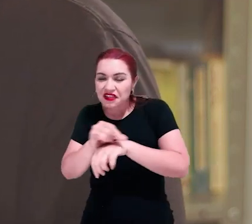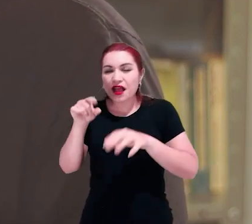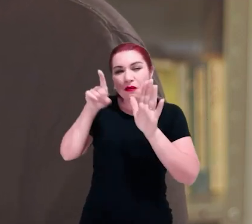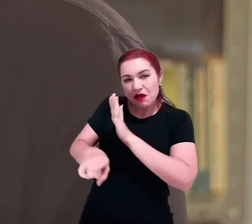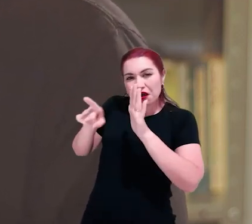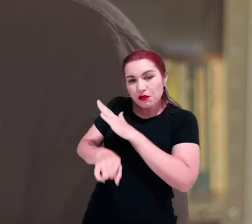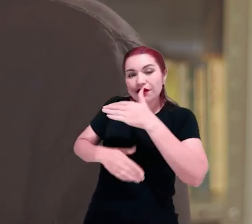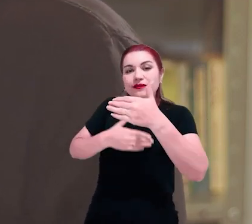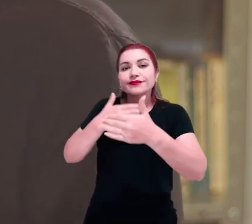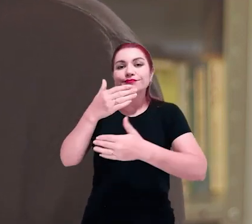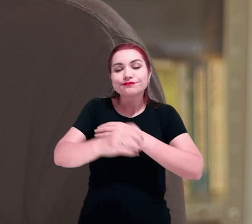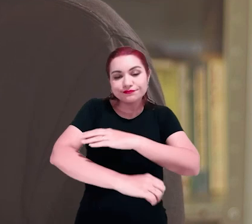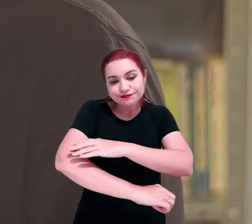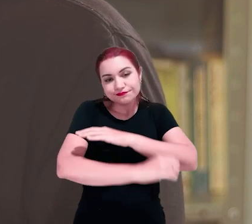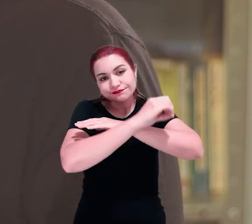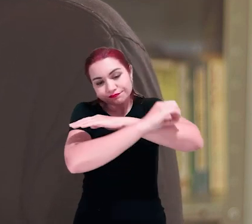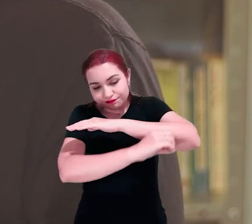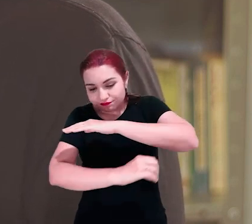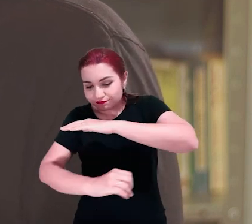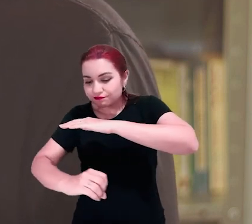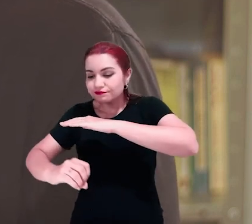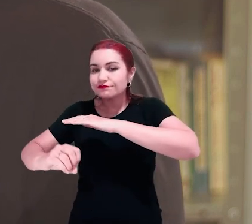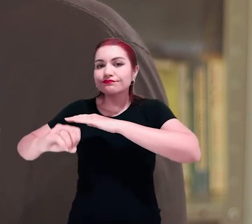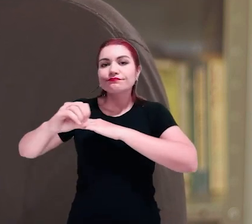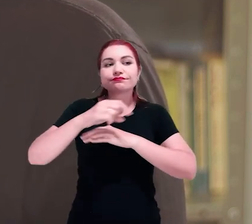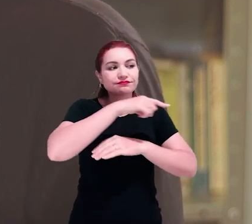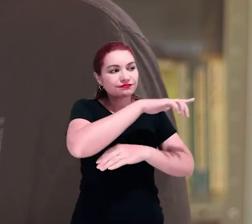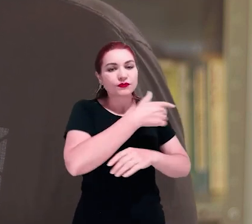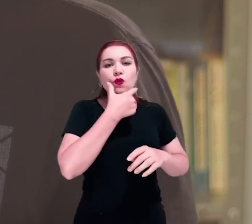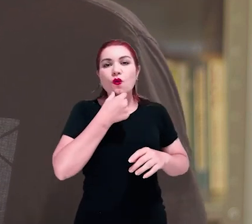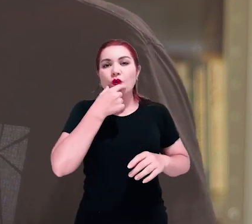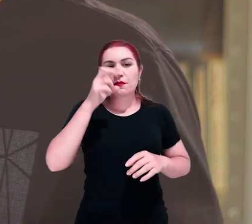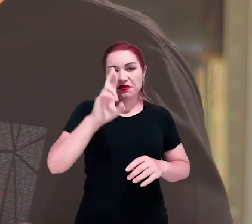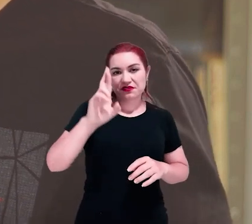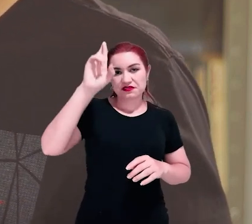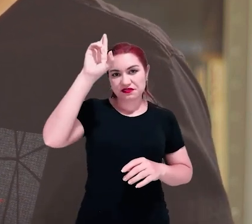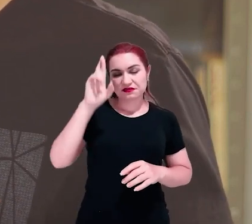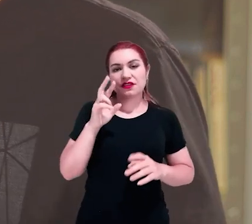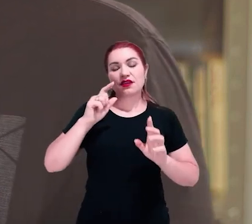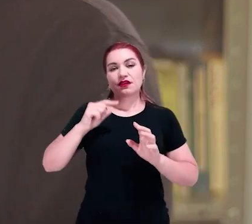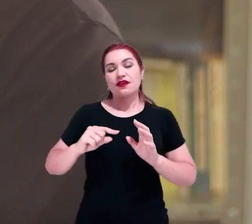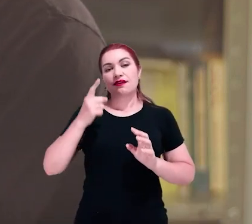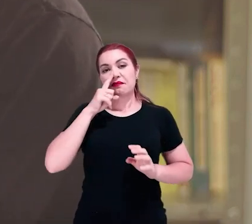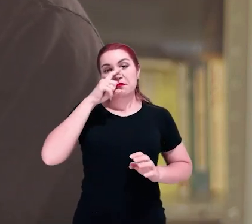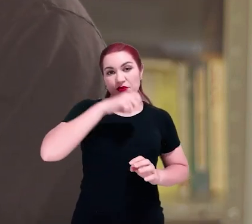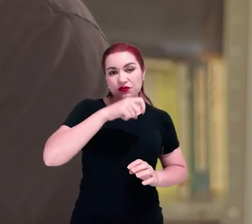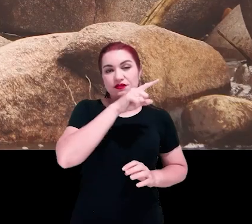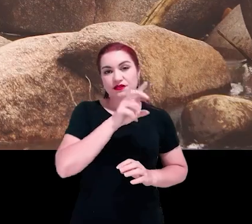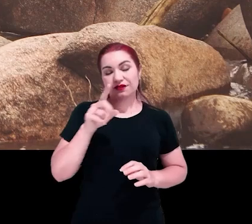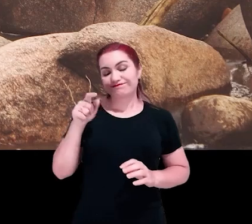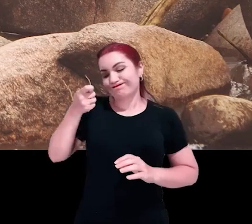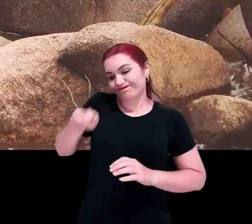indígenas, e ao fim dessa tortura, ele teria sido então executado pelo próprio governador de Montevidéu, que liderava a tropa